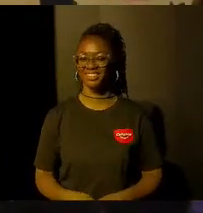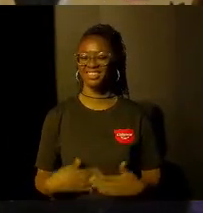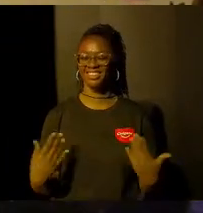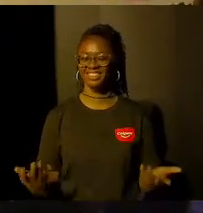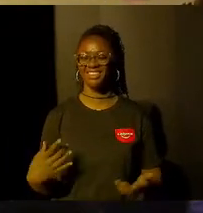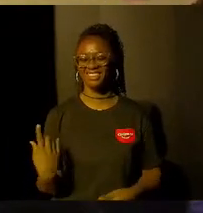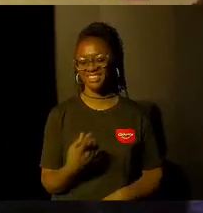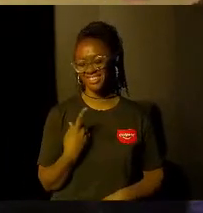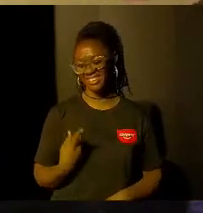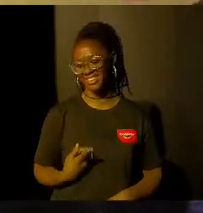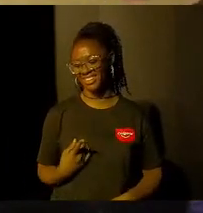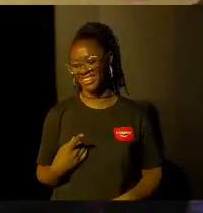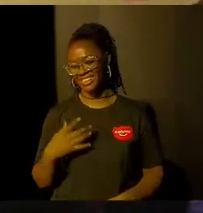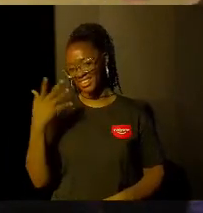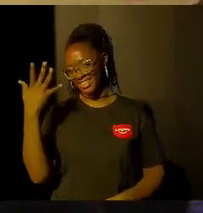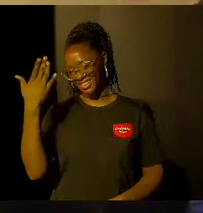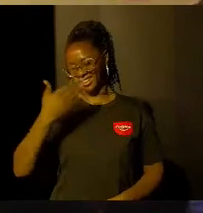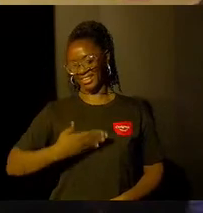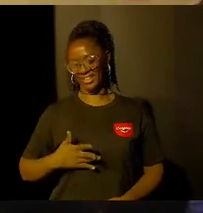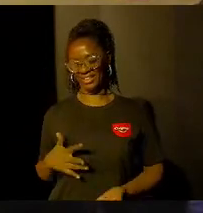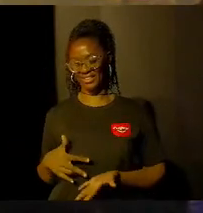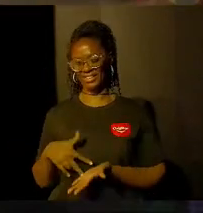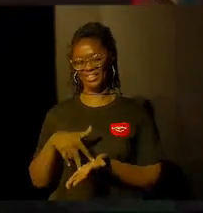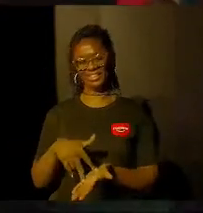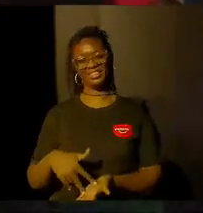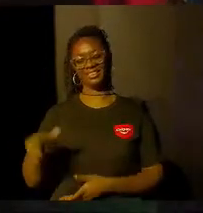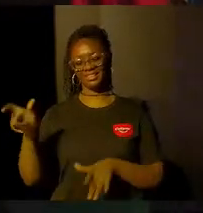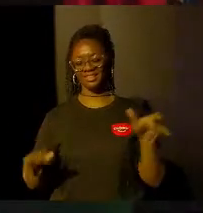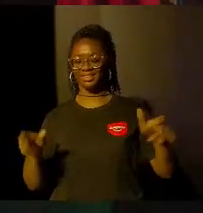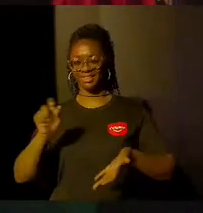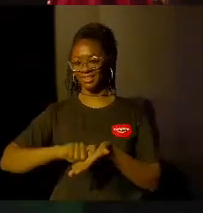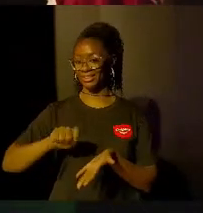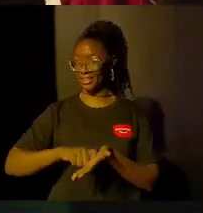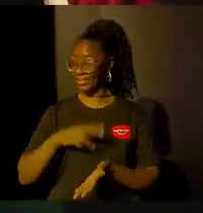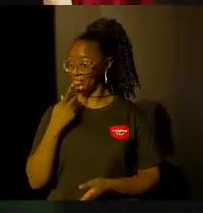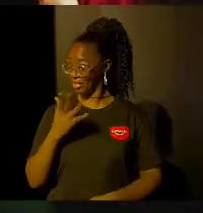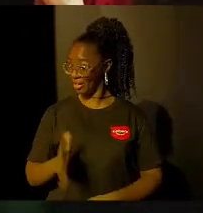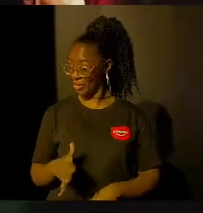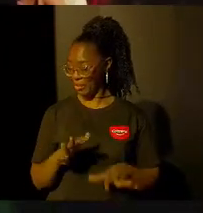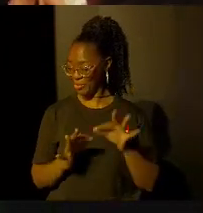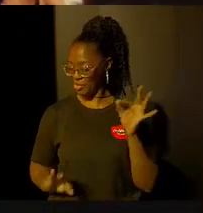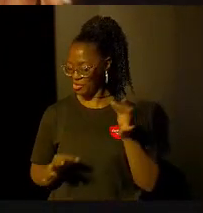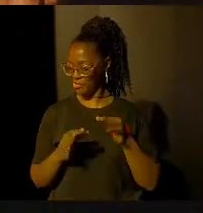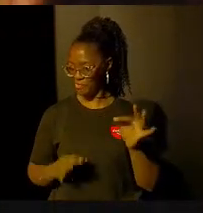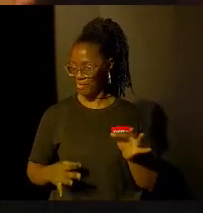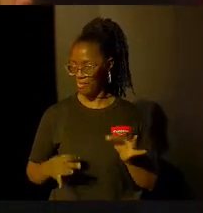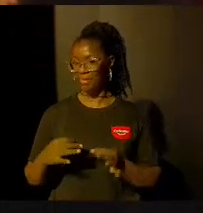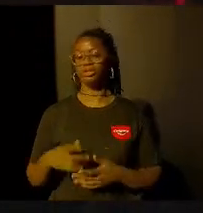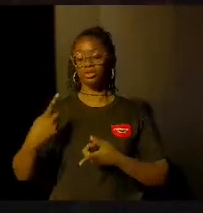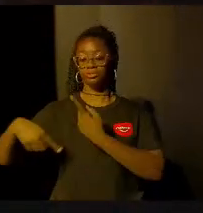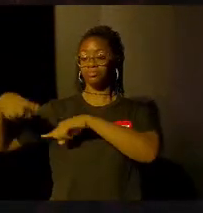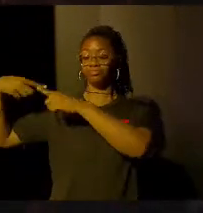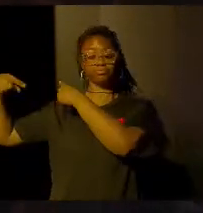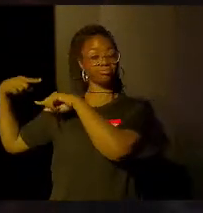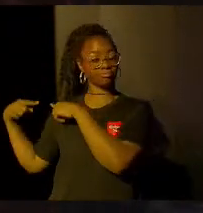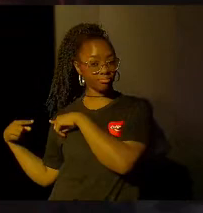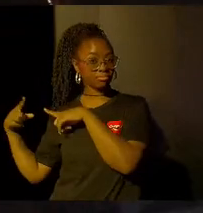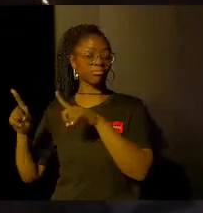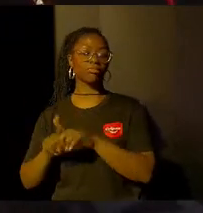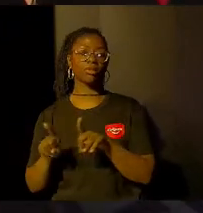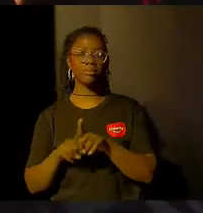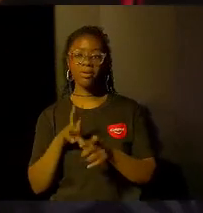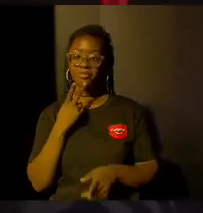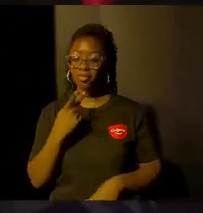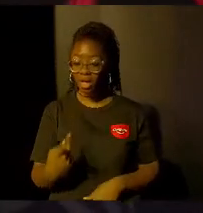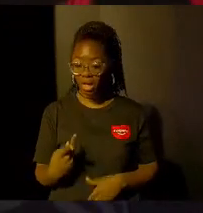presença de autores aqui que já falaram muito de ancestralidade falaram